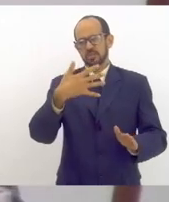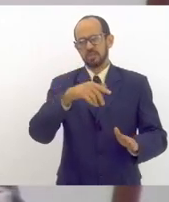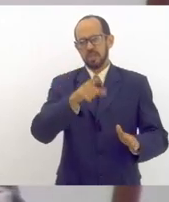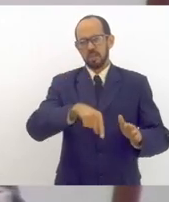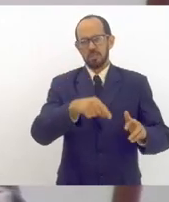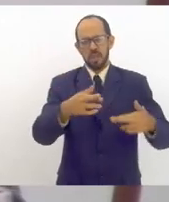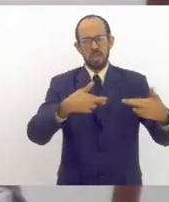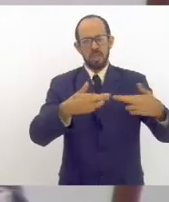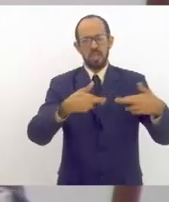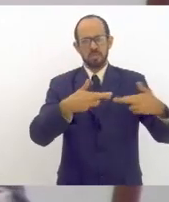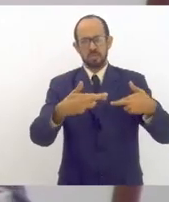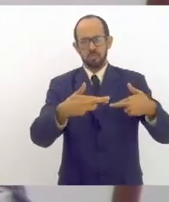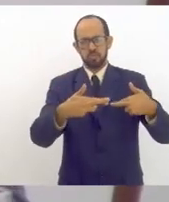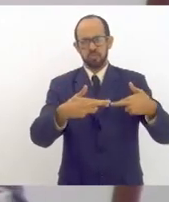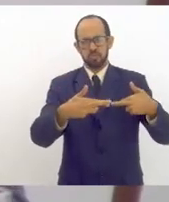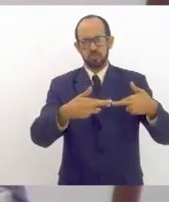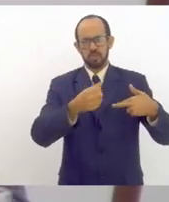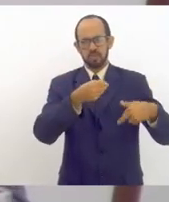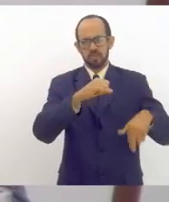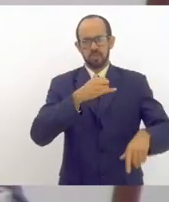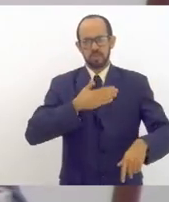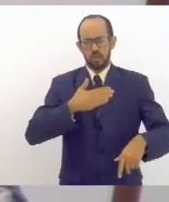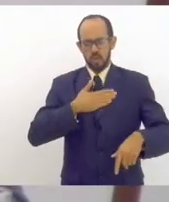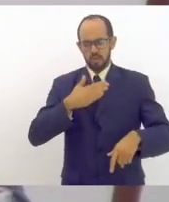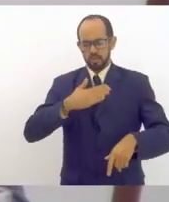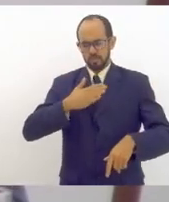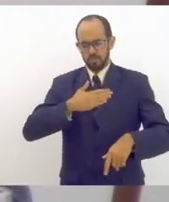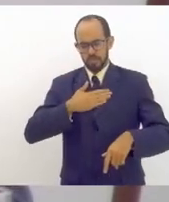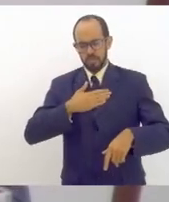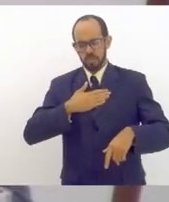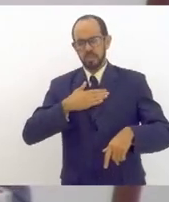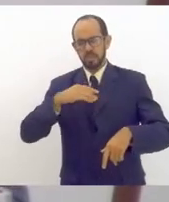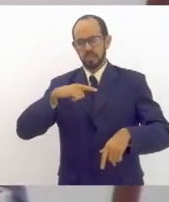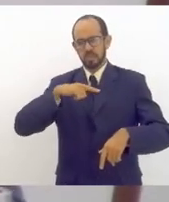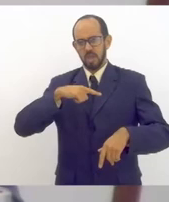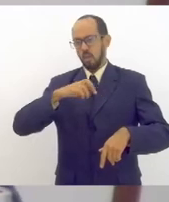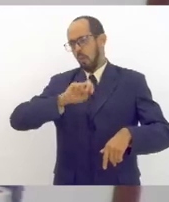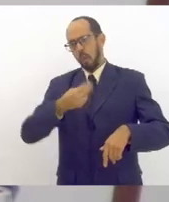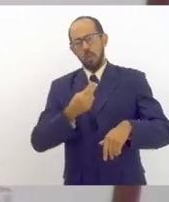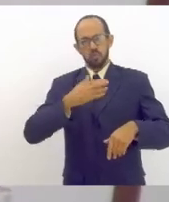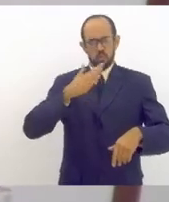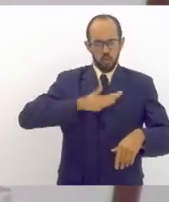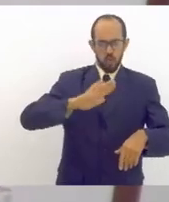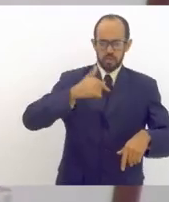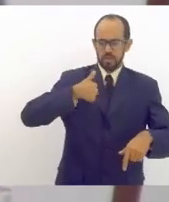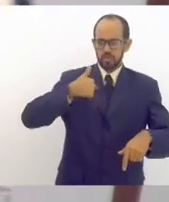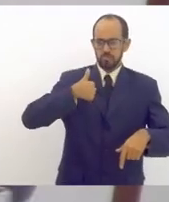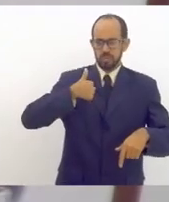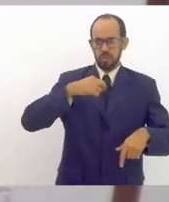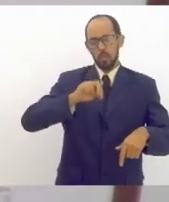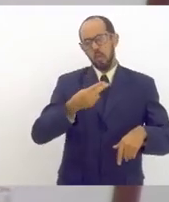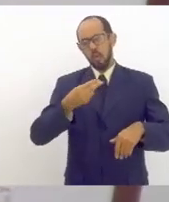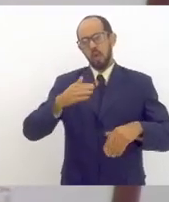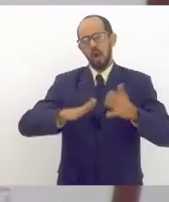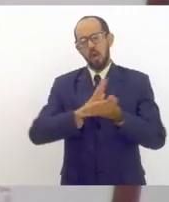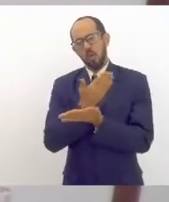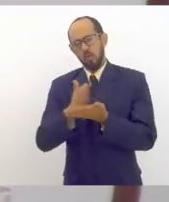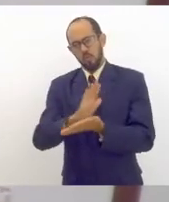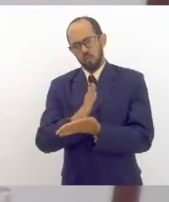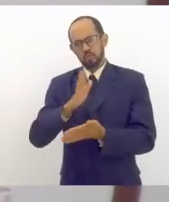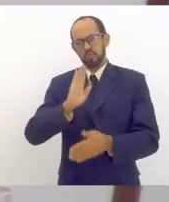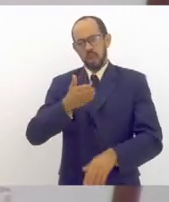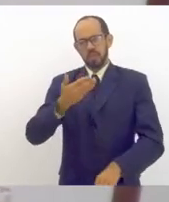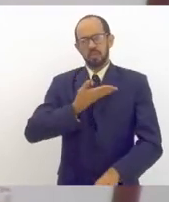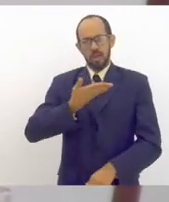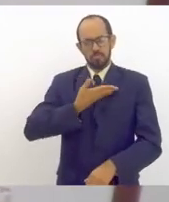estabelece se você gosta de mim vai dar o voto de confiança não vai com a minha cara ou vai a gente se torna amigo como eu tenho muitos amigos aqui que se tornaram